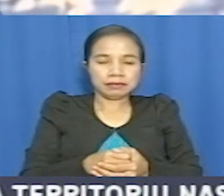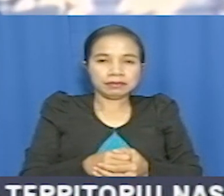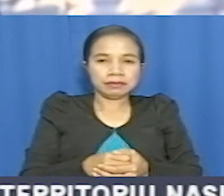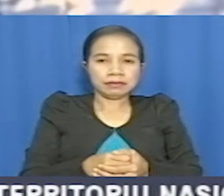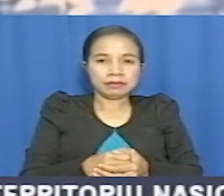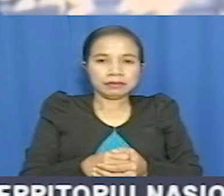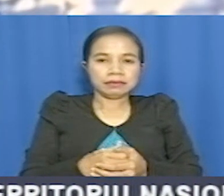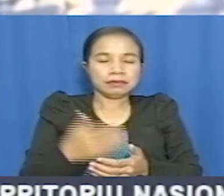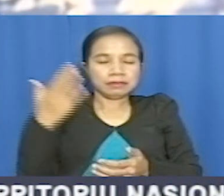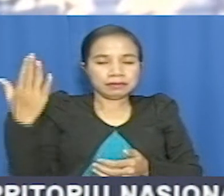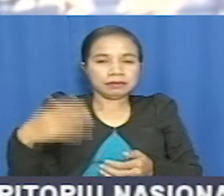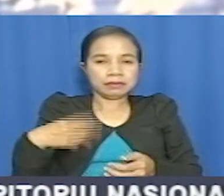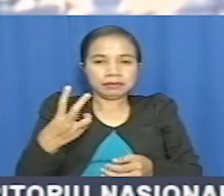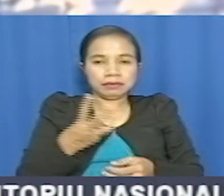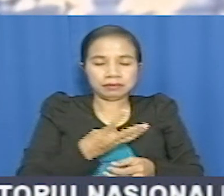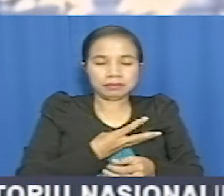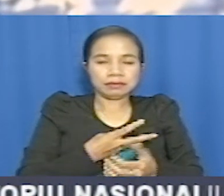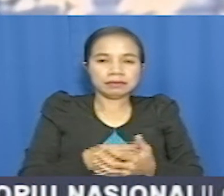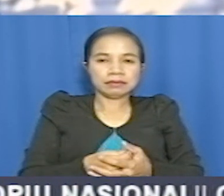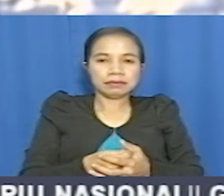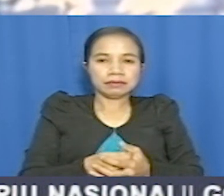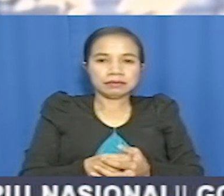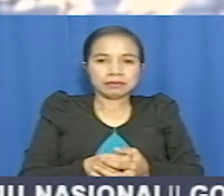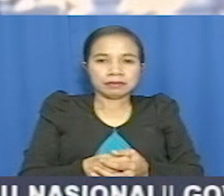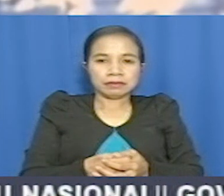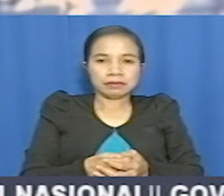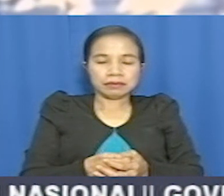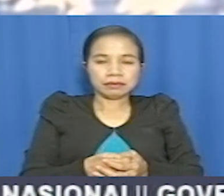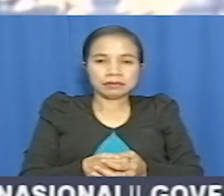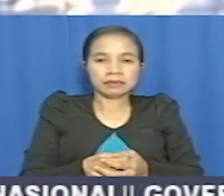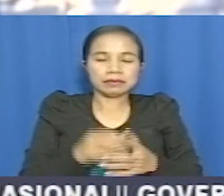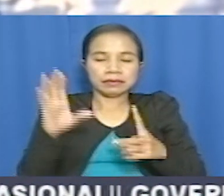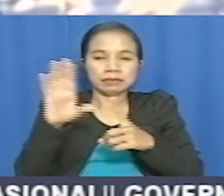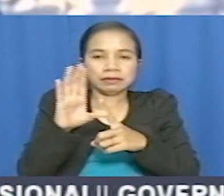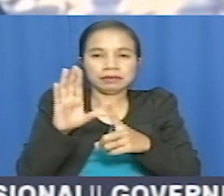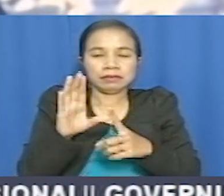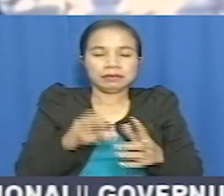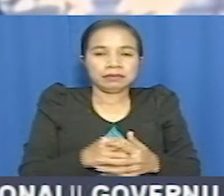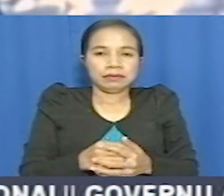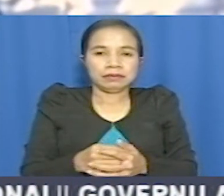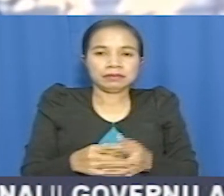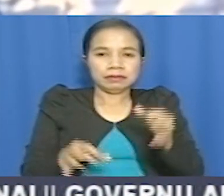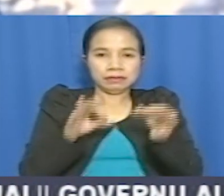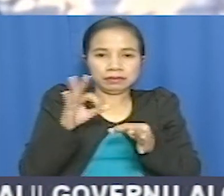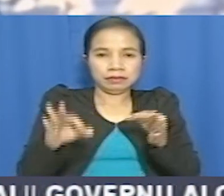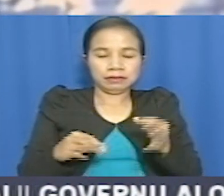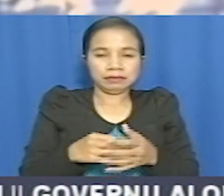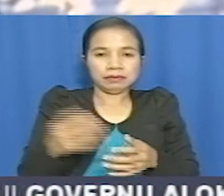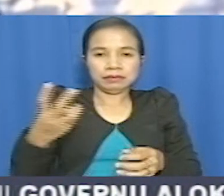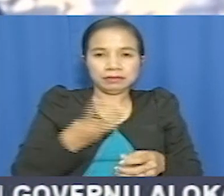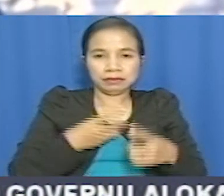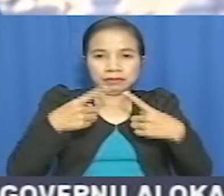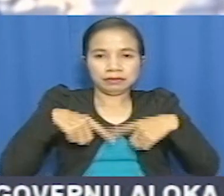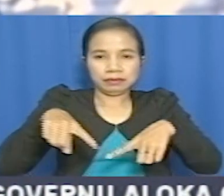Ia neba amene seksau mbe ke komando nimia. Kwandu nia ame ba be